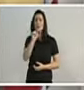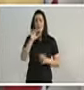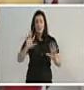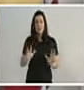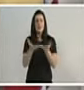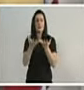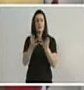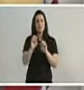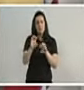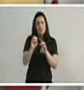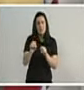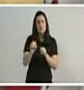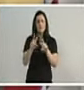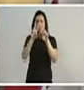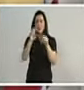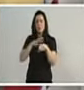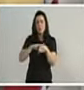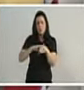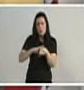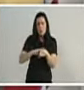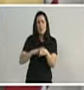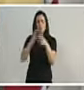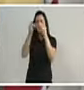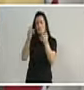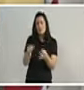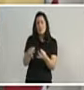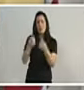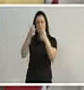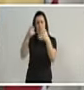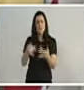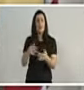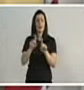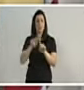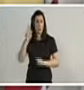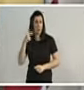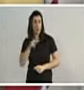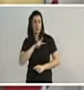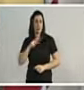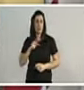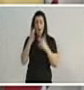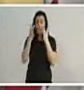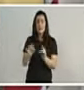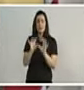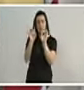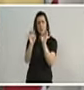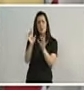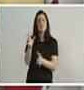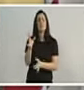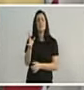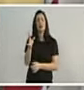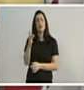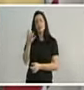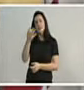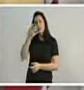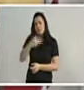educativas associadas a doenças promover detalhes e outros eventos sobre as políticas públicas de atenção integral às crianças e adolescentes com câncer além de